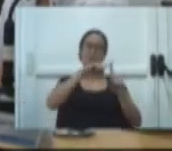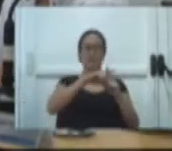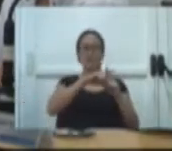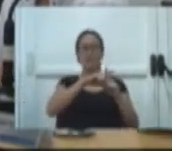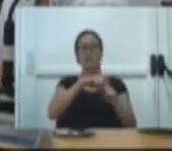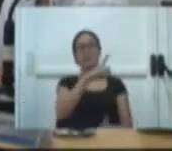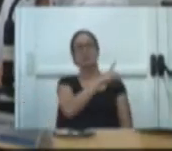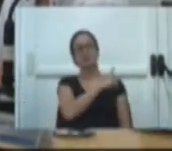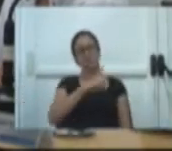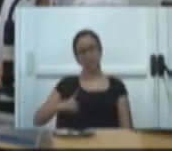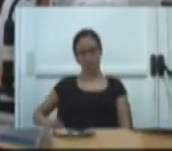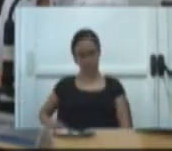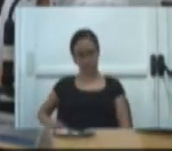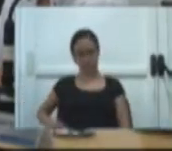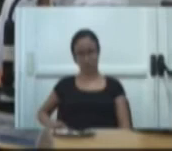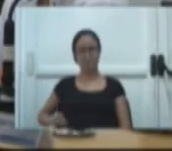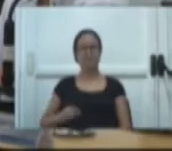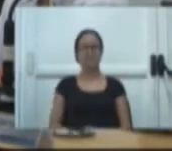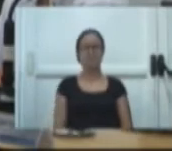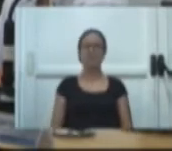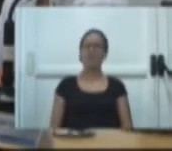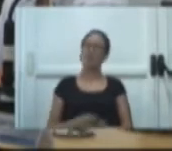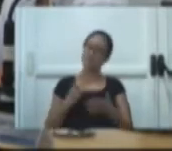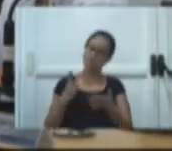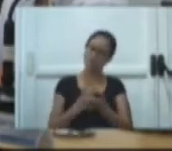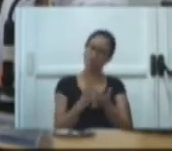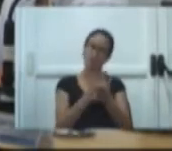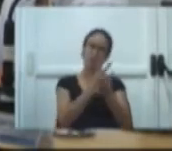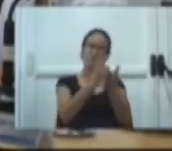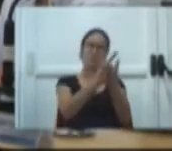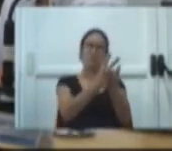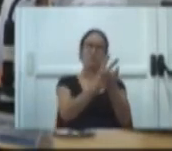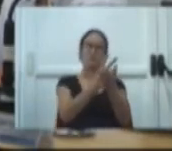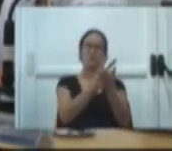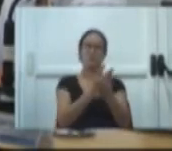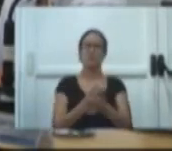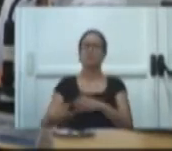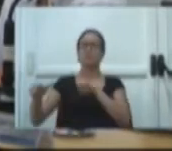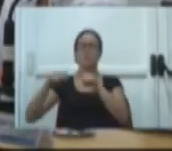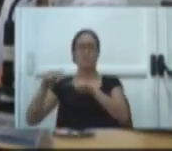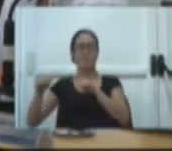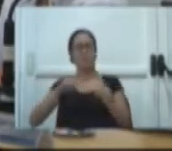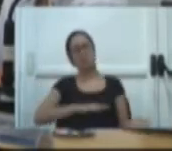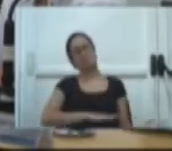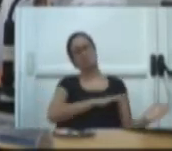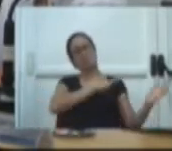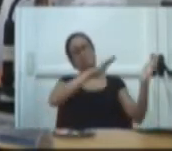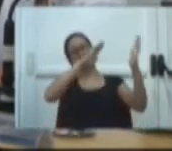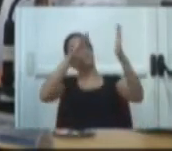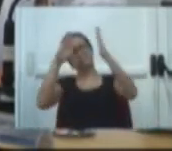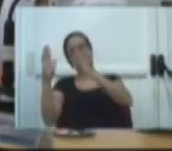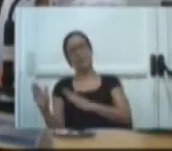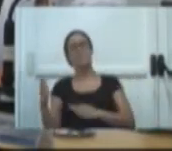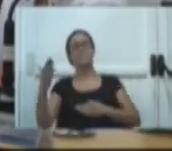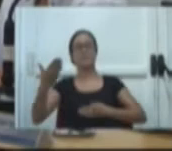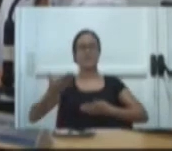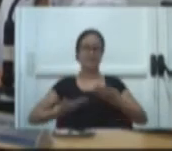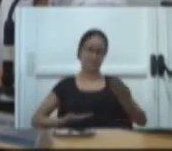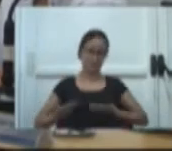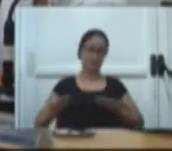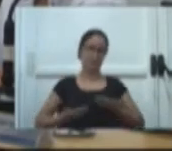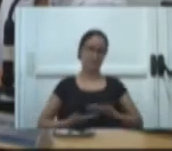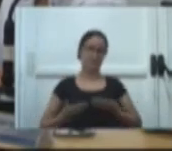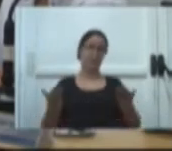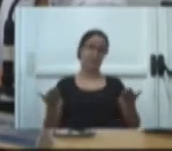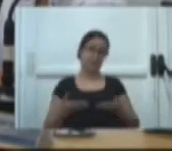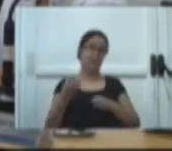ser diácono. Então, você ainda continuando todo o seu serviço, o seu servir, que esse ano é o